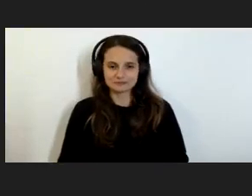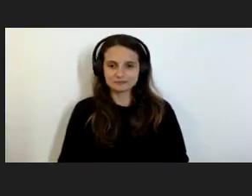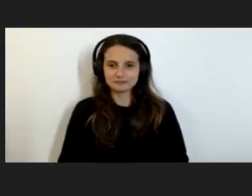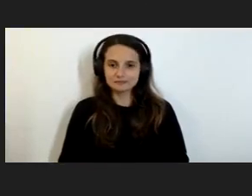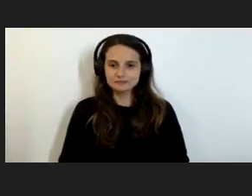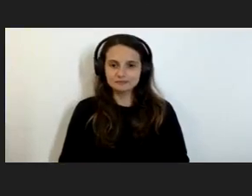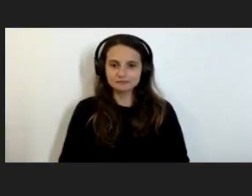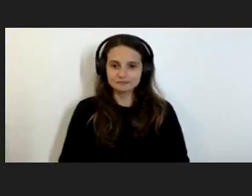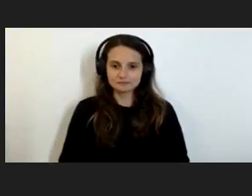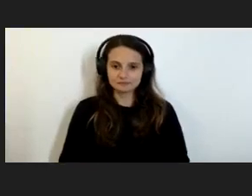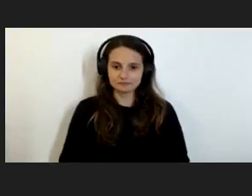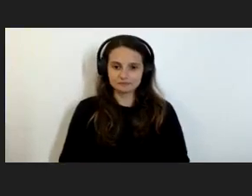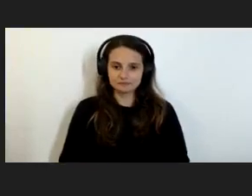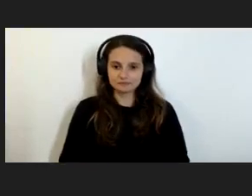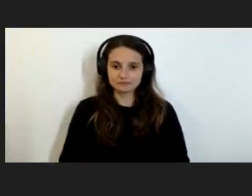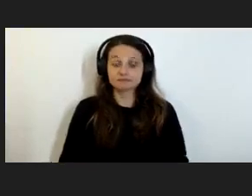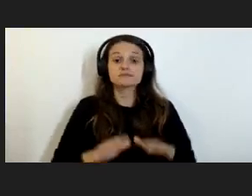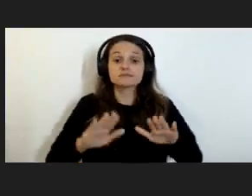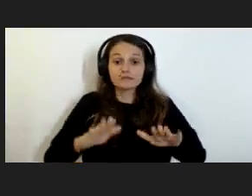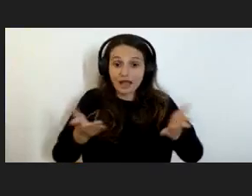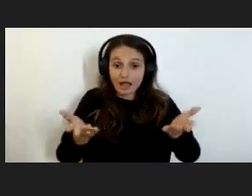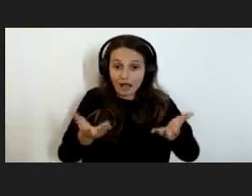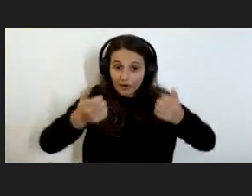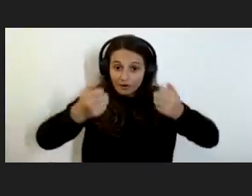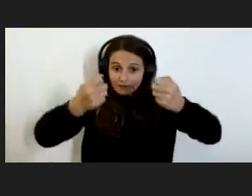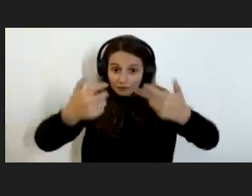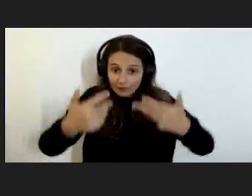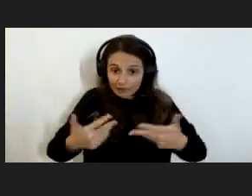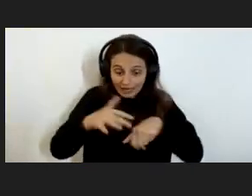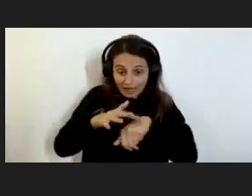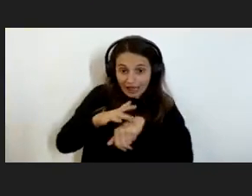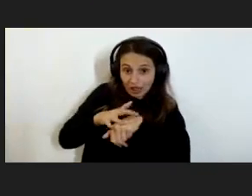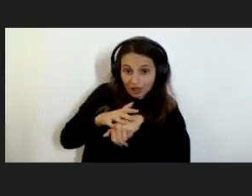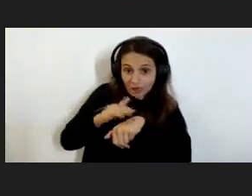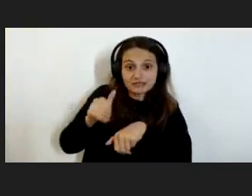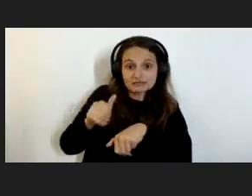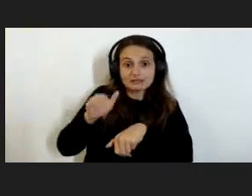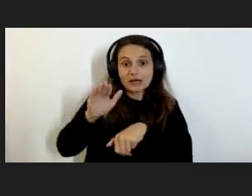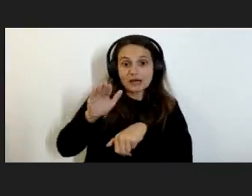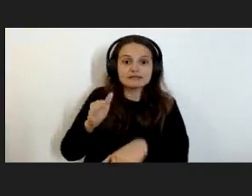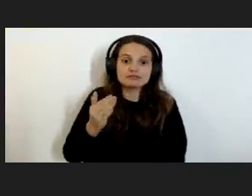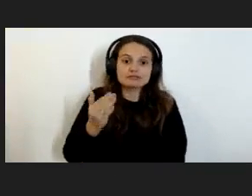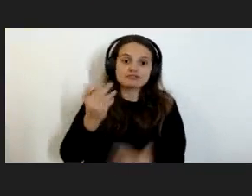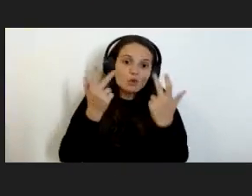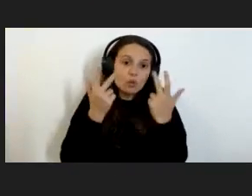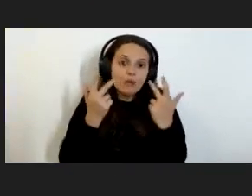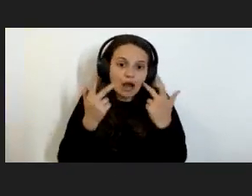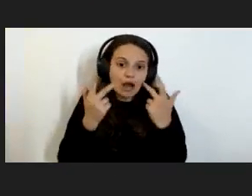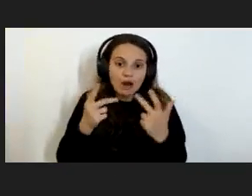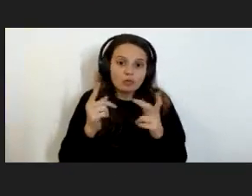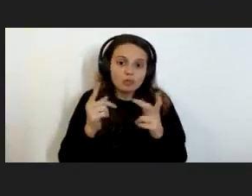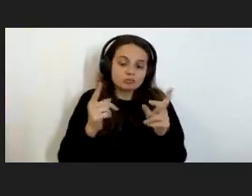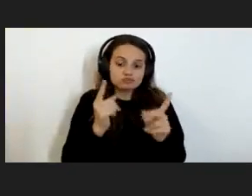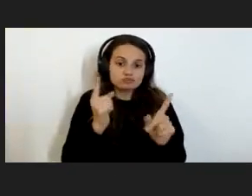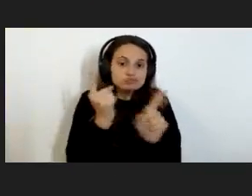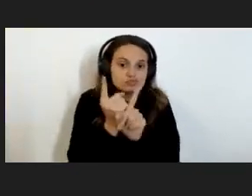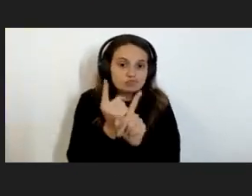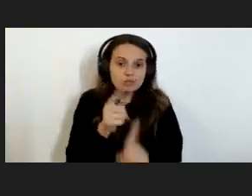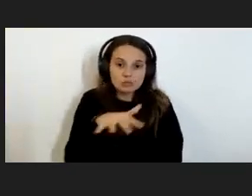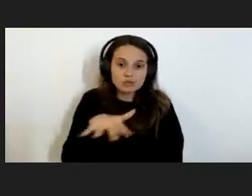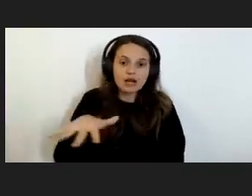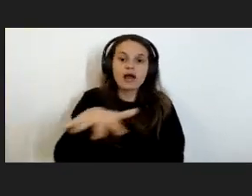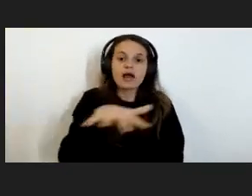Agora, vamos ver as doenças mais comuns que a gente consegue encontrar, se vocês forem